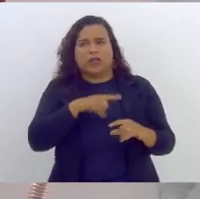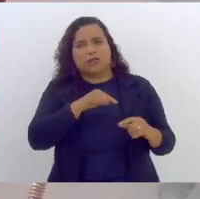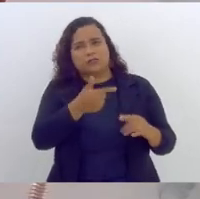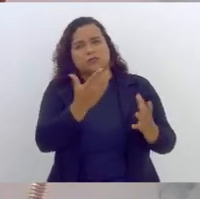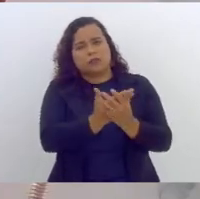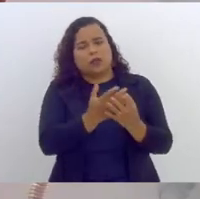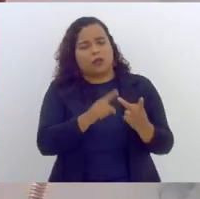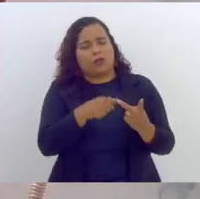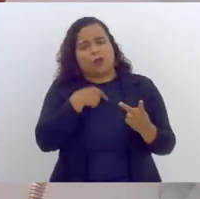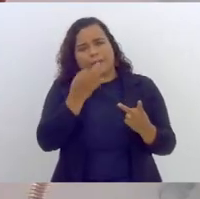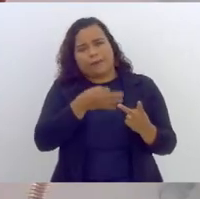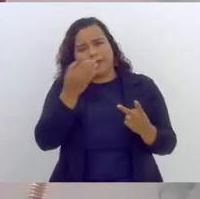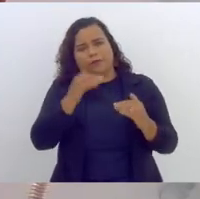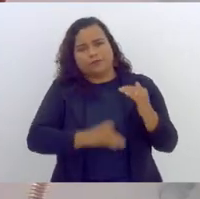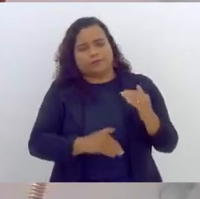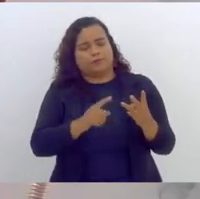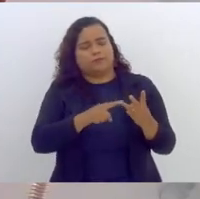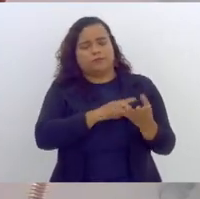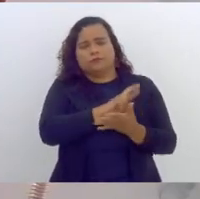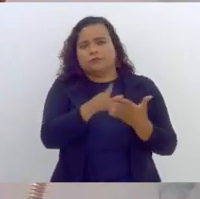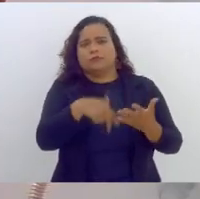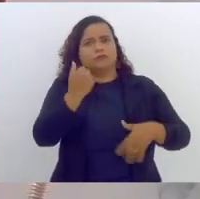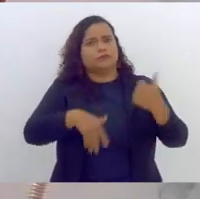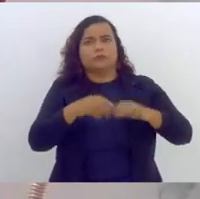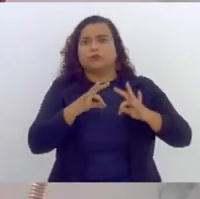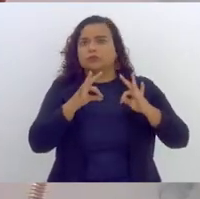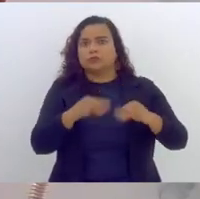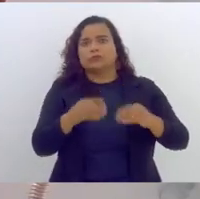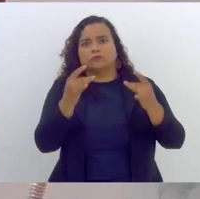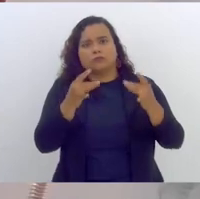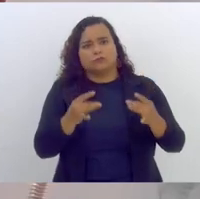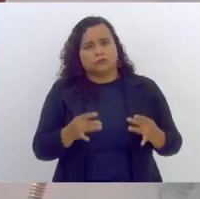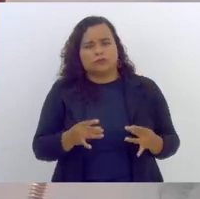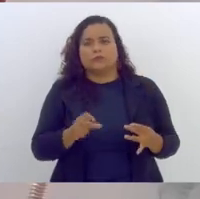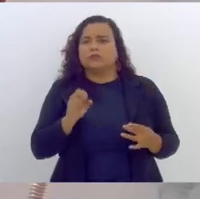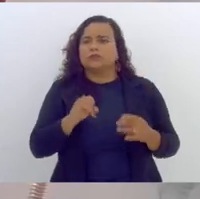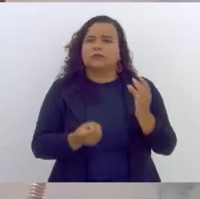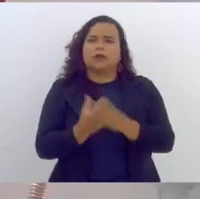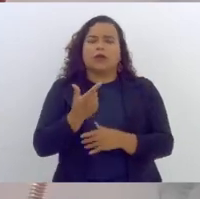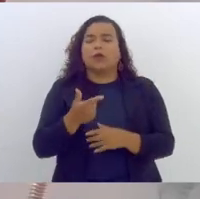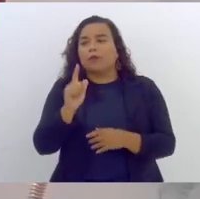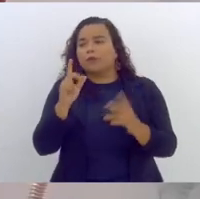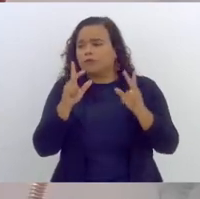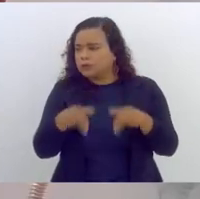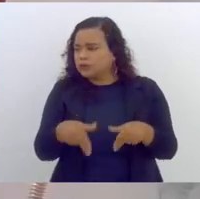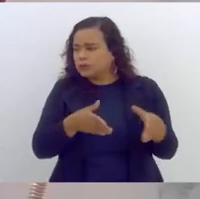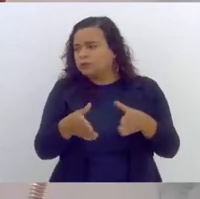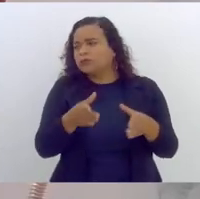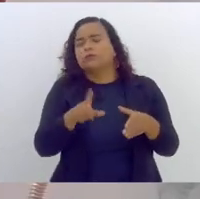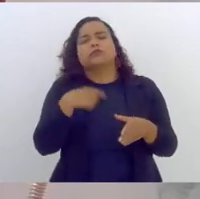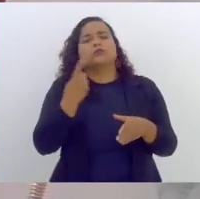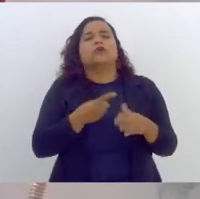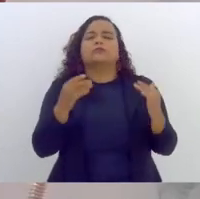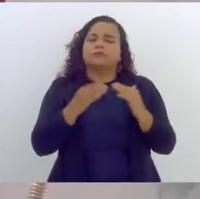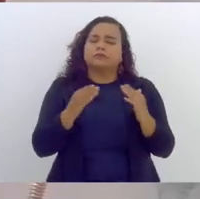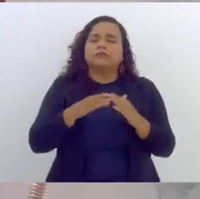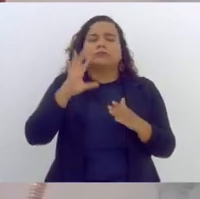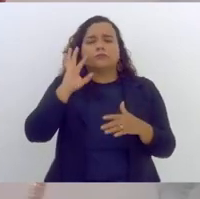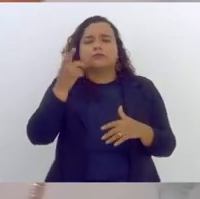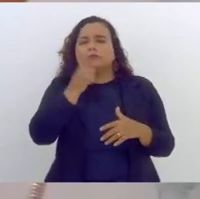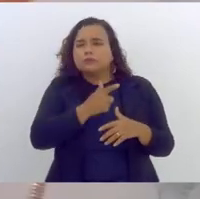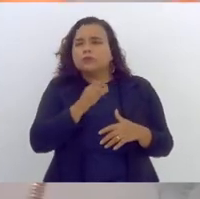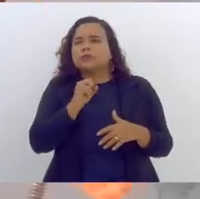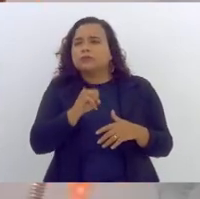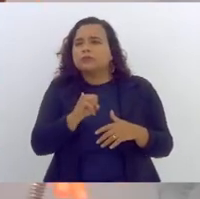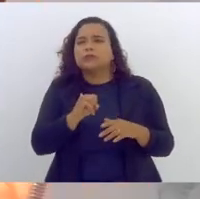ação tal isso aqui teve um parecer desfavorável isso aqui teve um parecer assim se a gente construir um outro parecer nesse caminho a gente pode se consegue resolver se